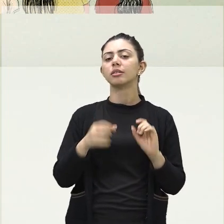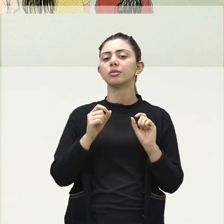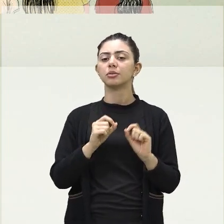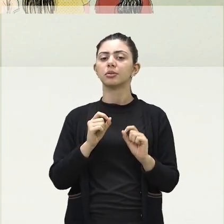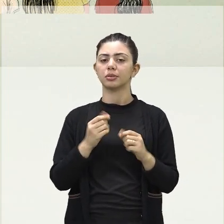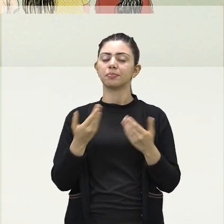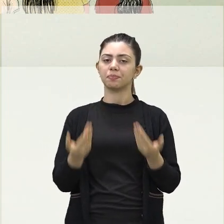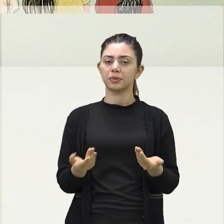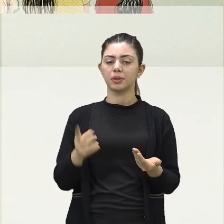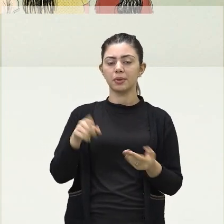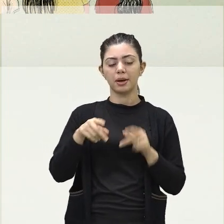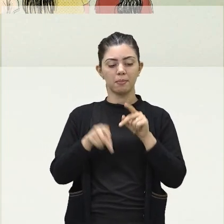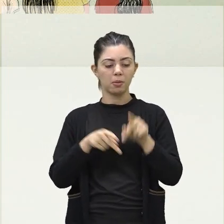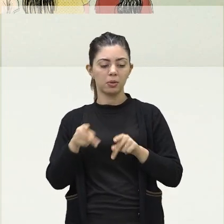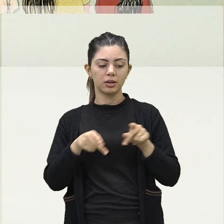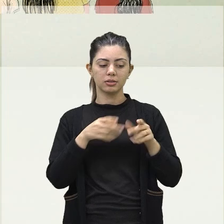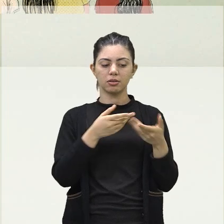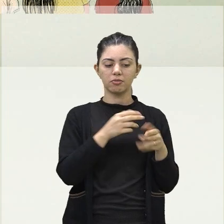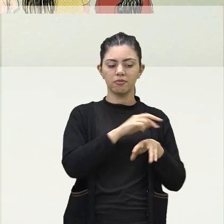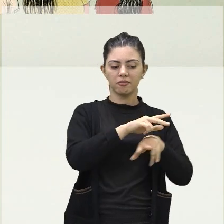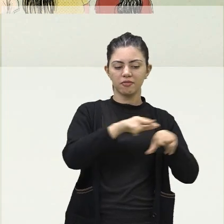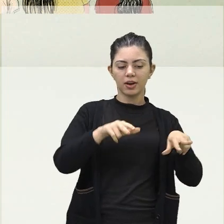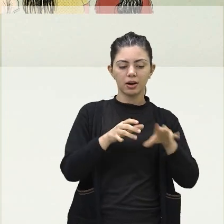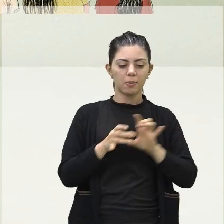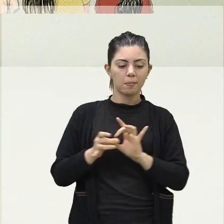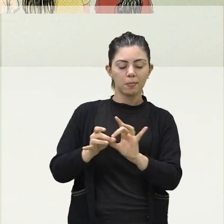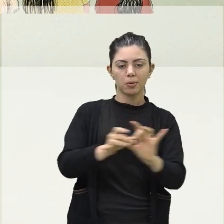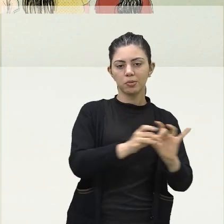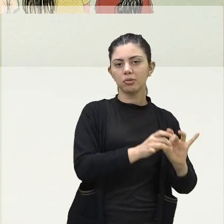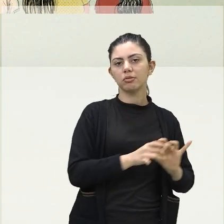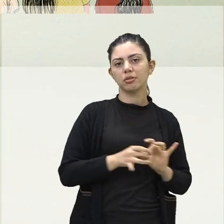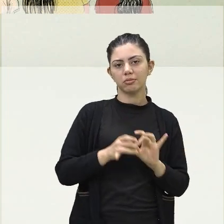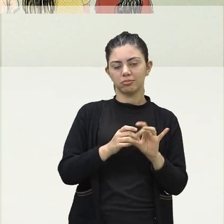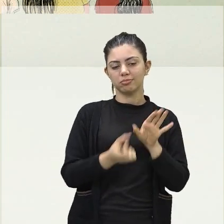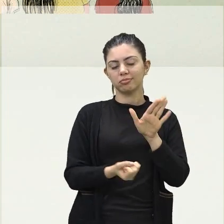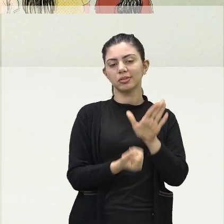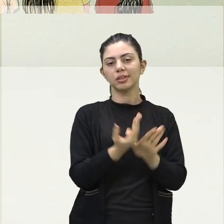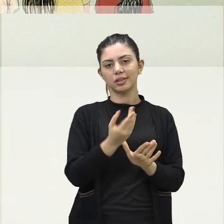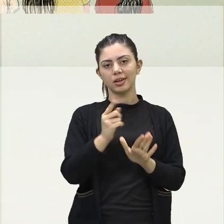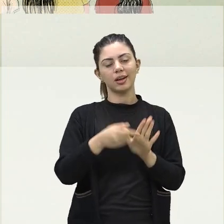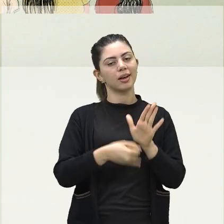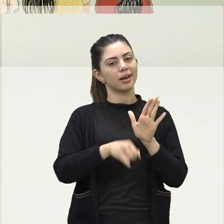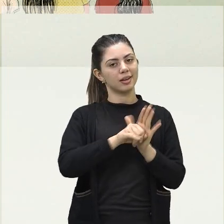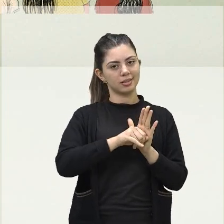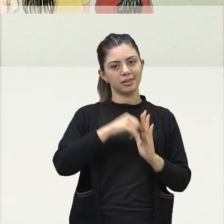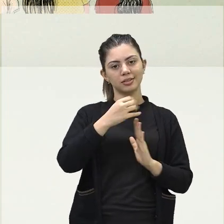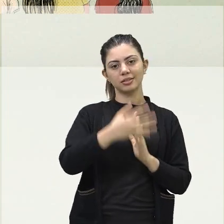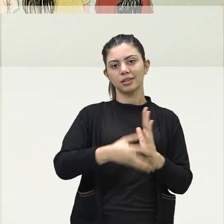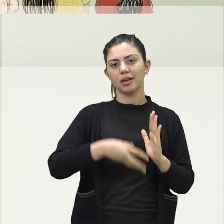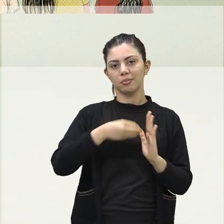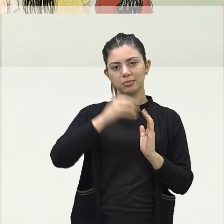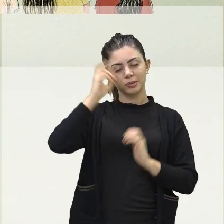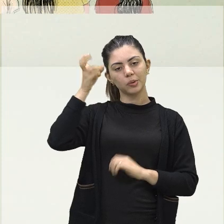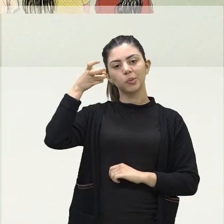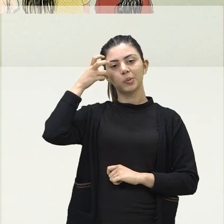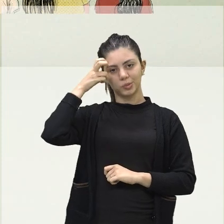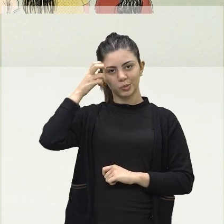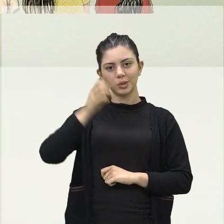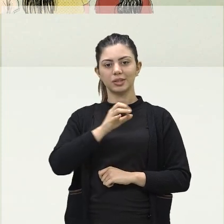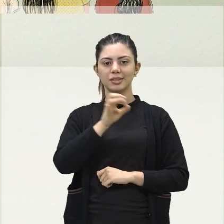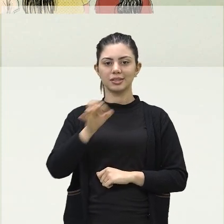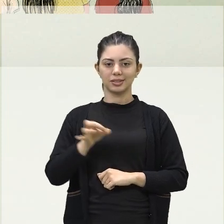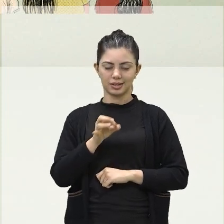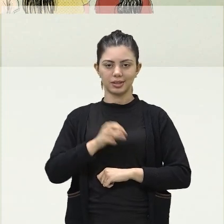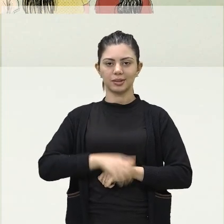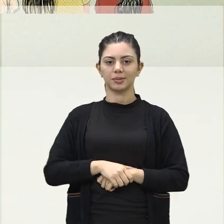união de diversos povos, tá? Diversos povos compõem essa nossa identidade cultural aqui